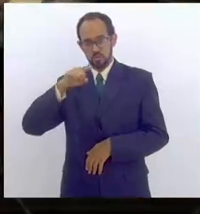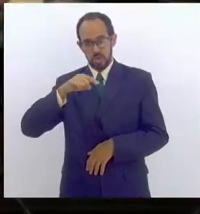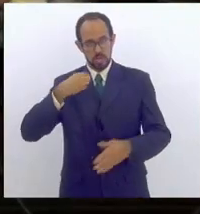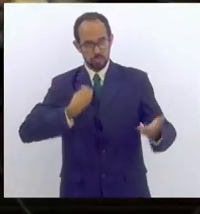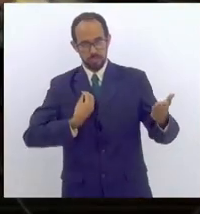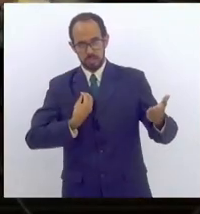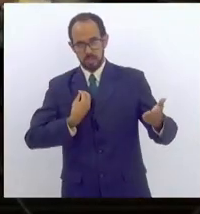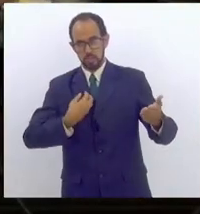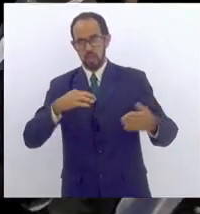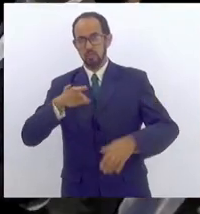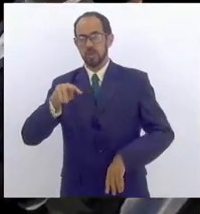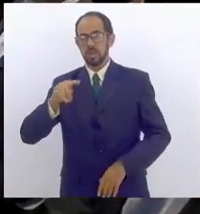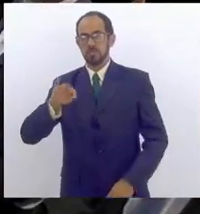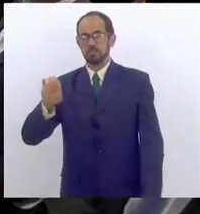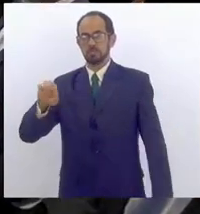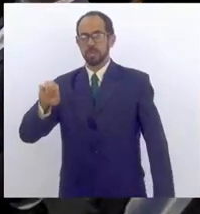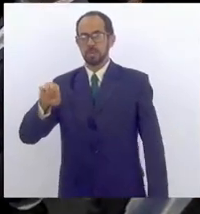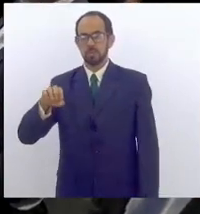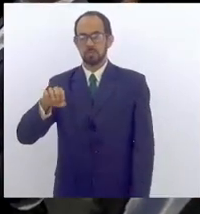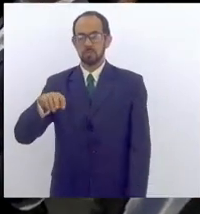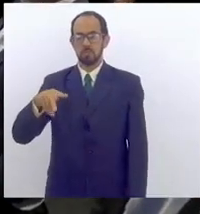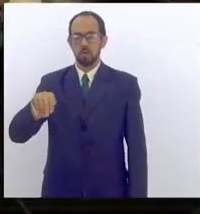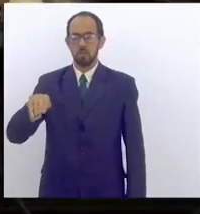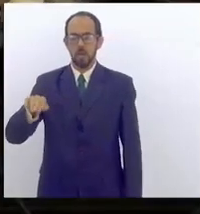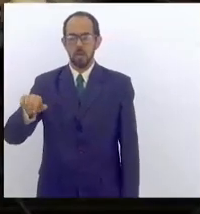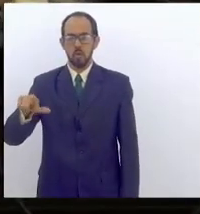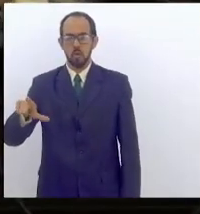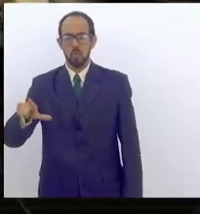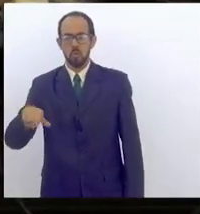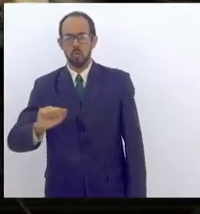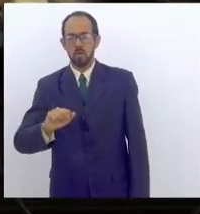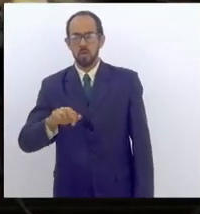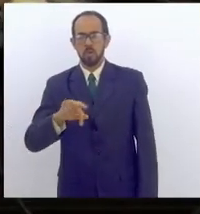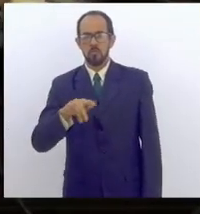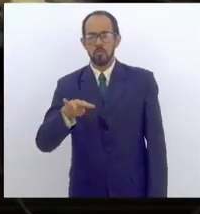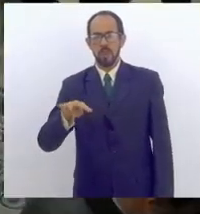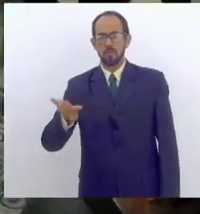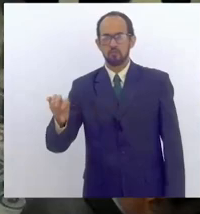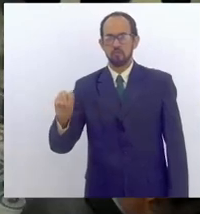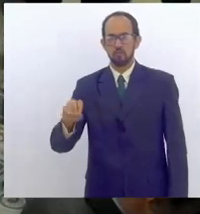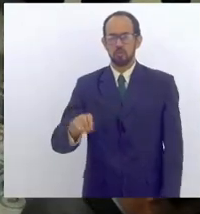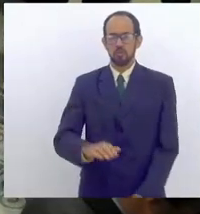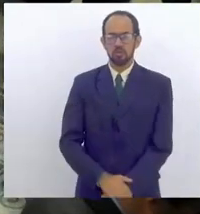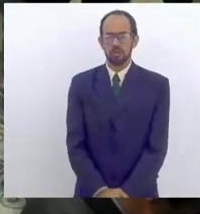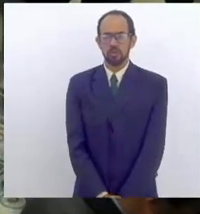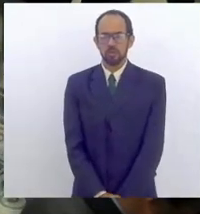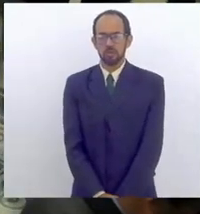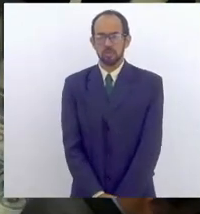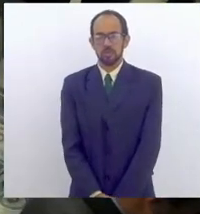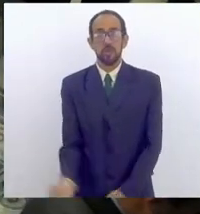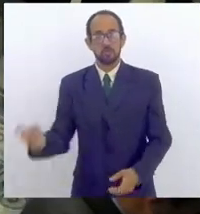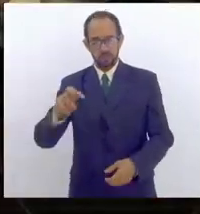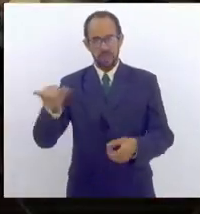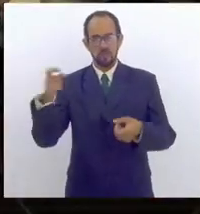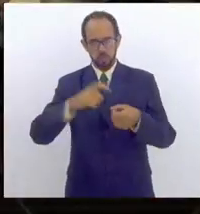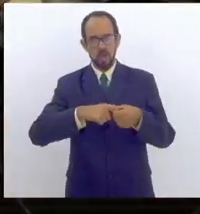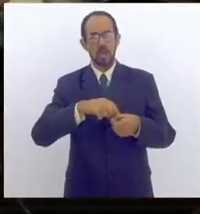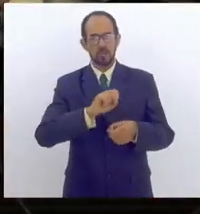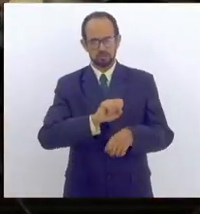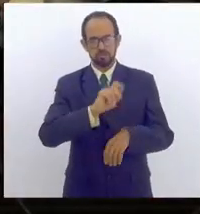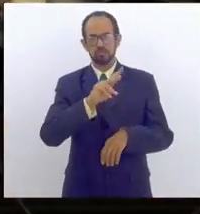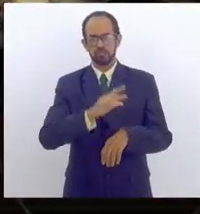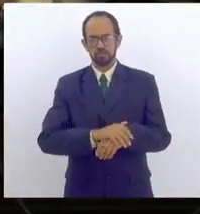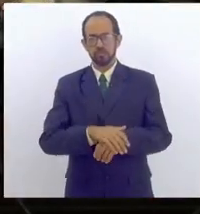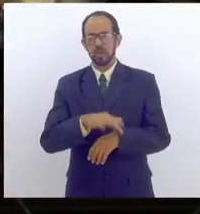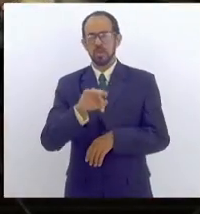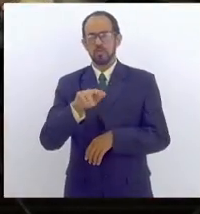Felipe Pobel, presente, Flávio Serafim, está voltando,